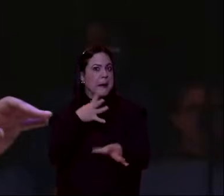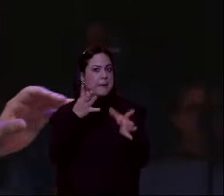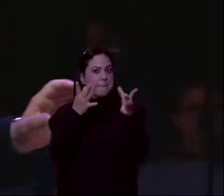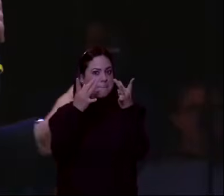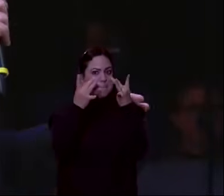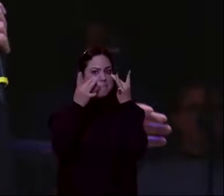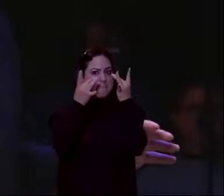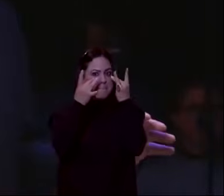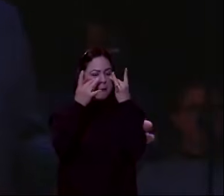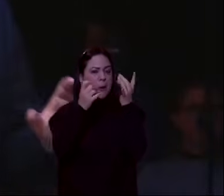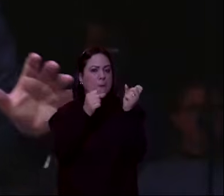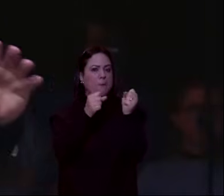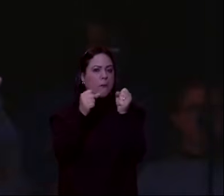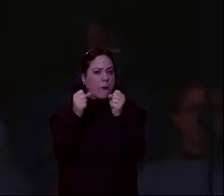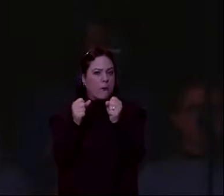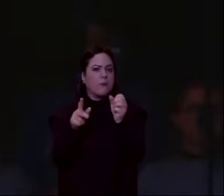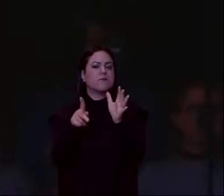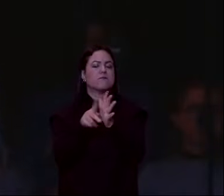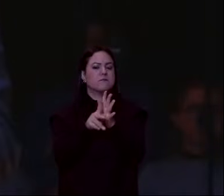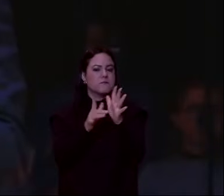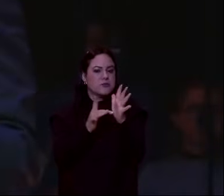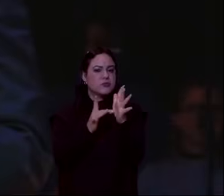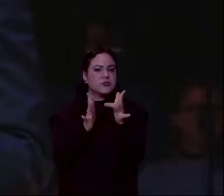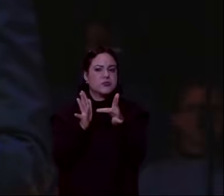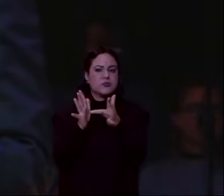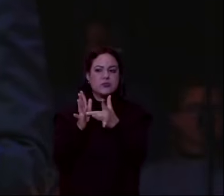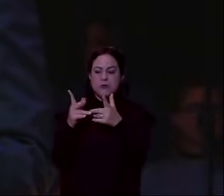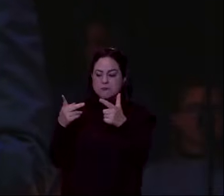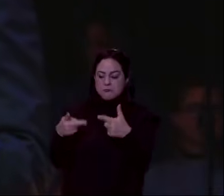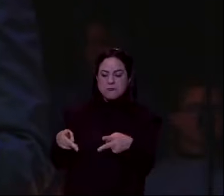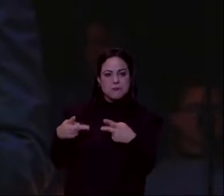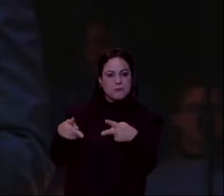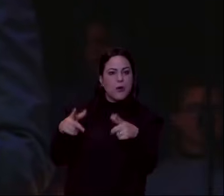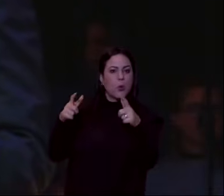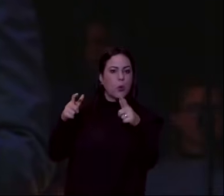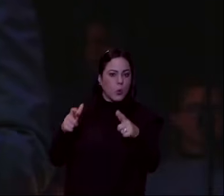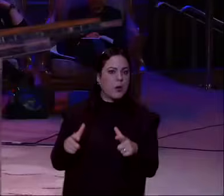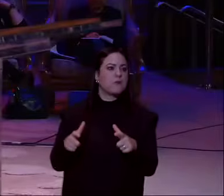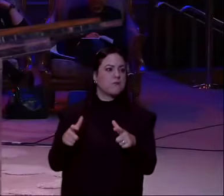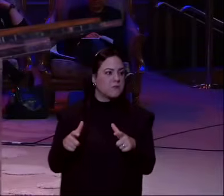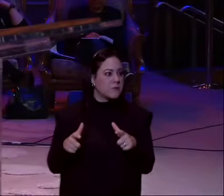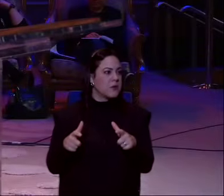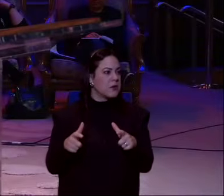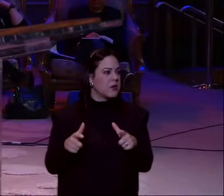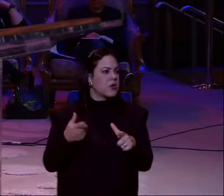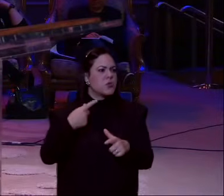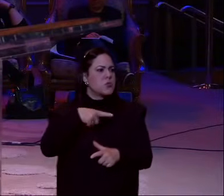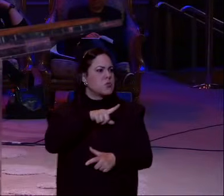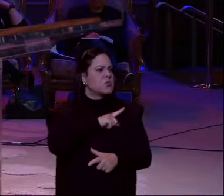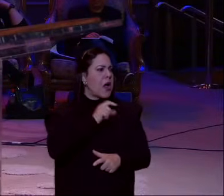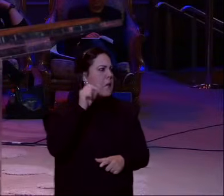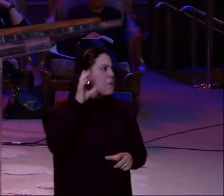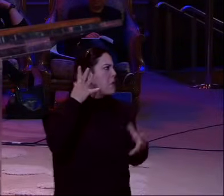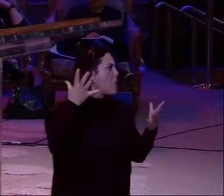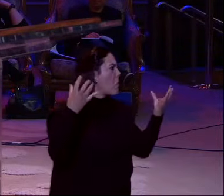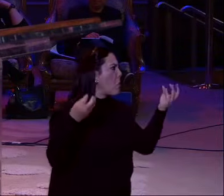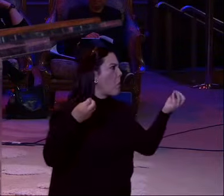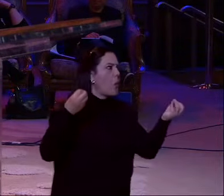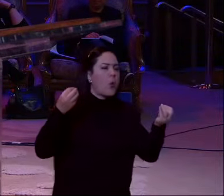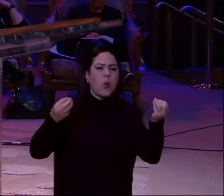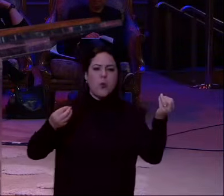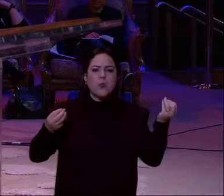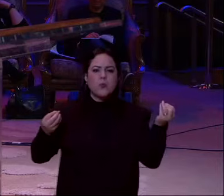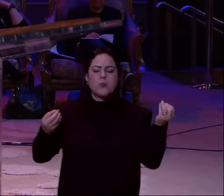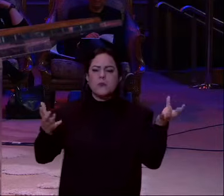presença poderosa de Jesus ali naquele lugar. A gente não sabe de onde vem, para onde